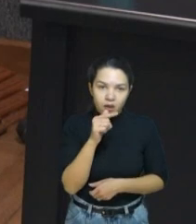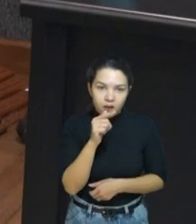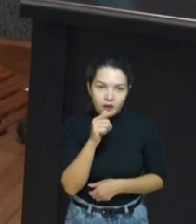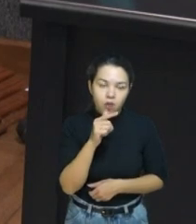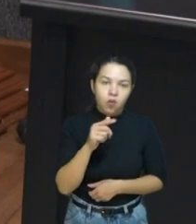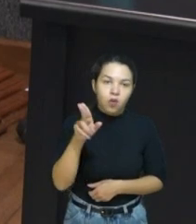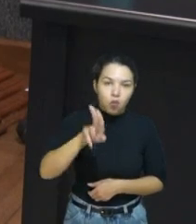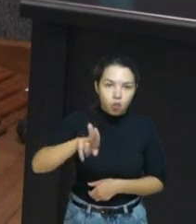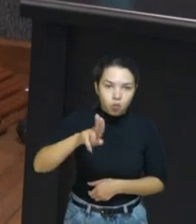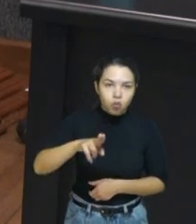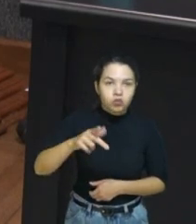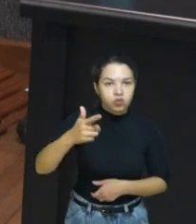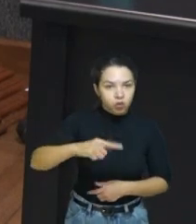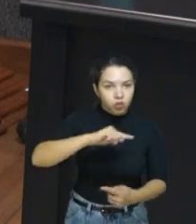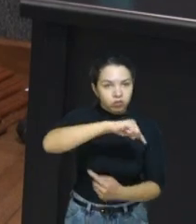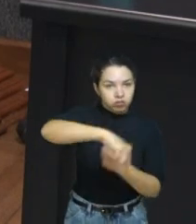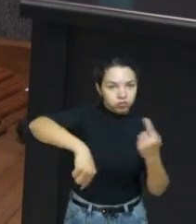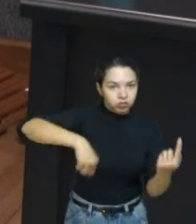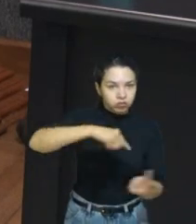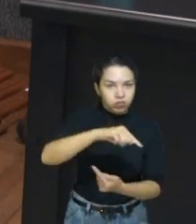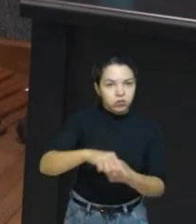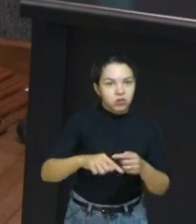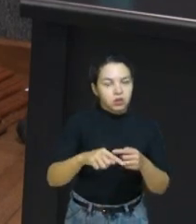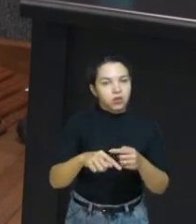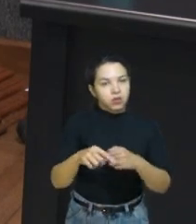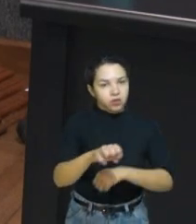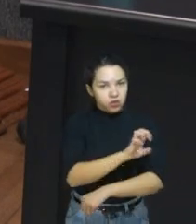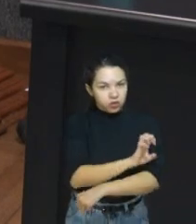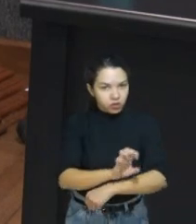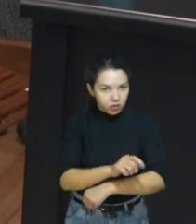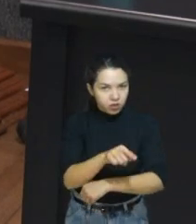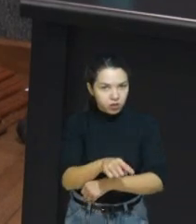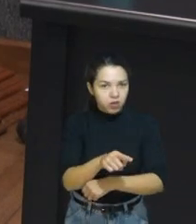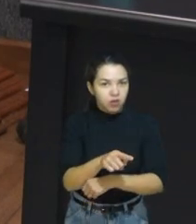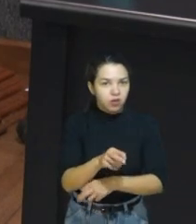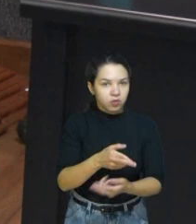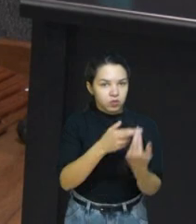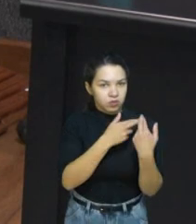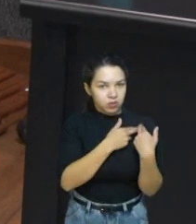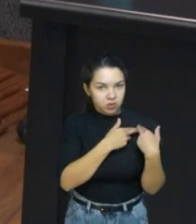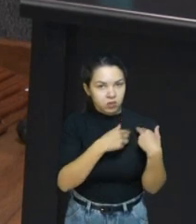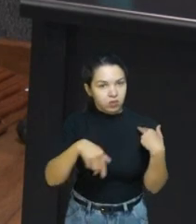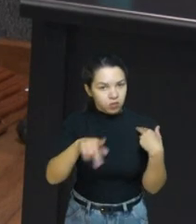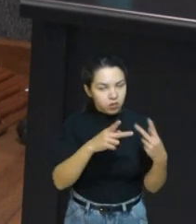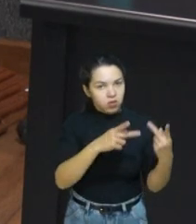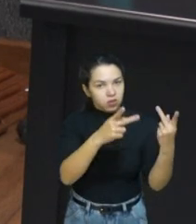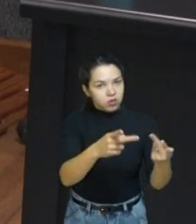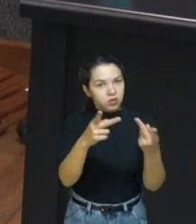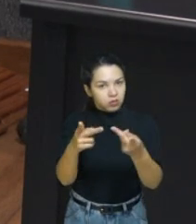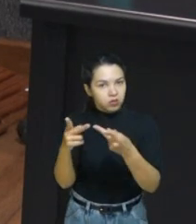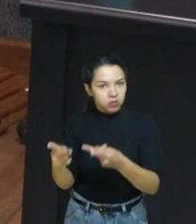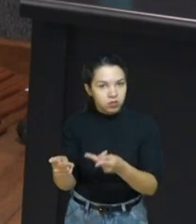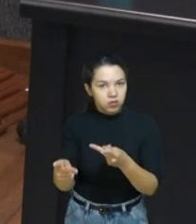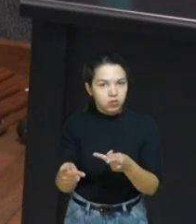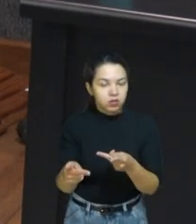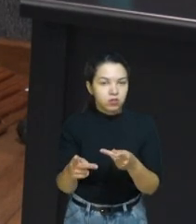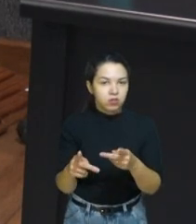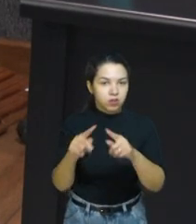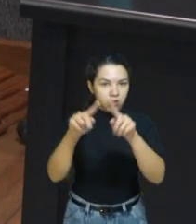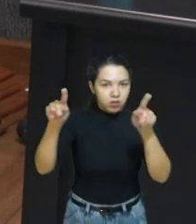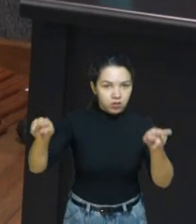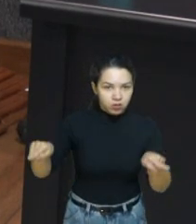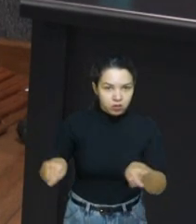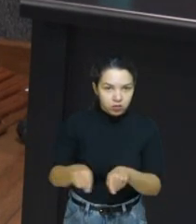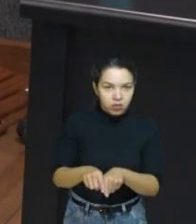água, reaproveitamento de água, né? Tem um engenheiro aqui que é o responsável, aí nos levou para visitar todas as instalações das placas